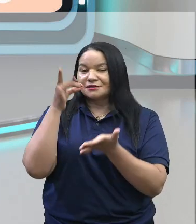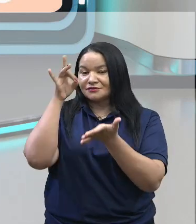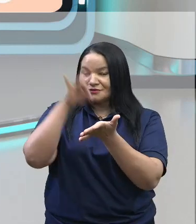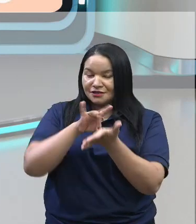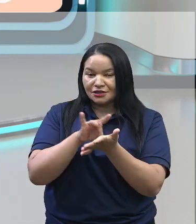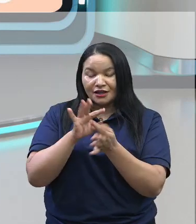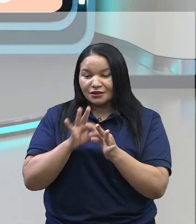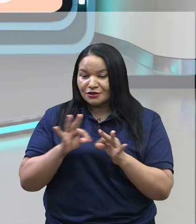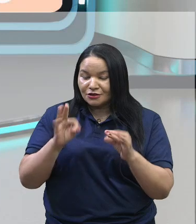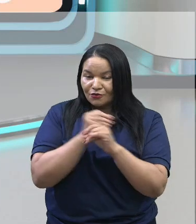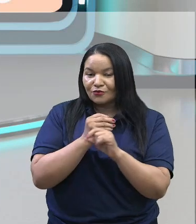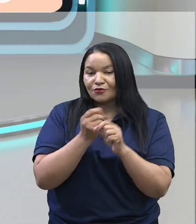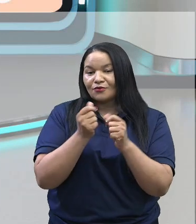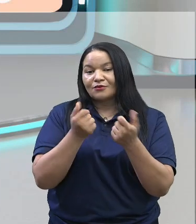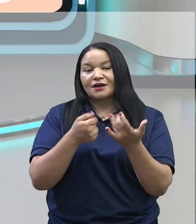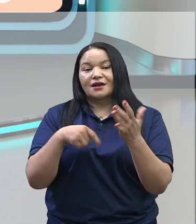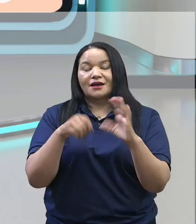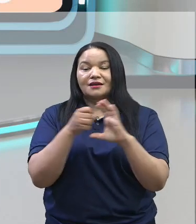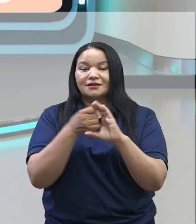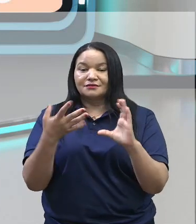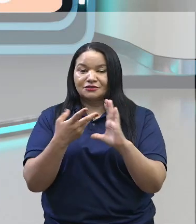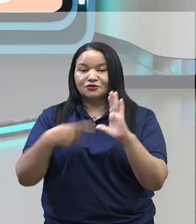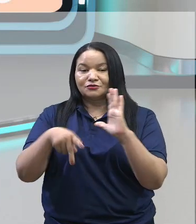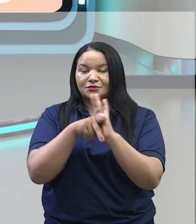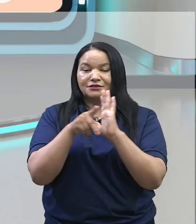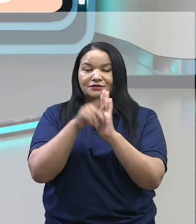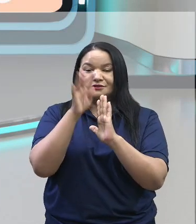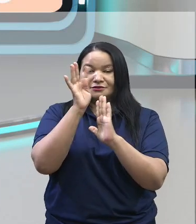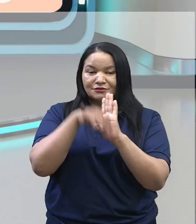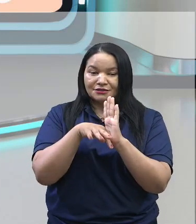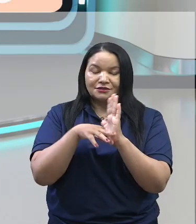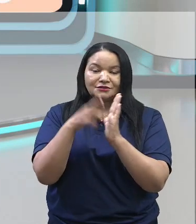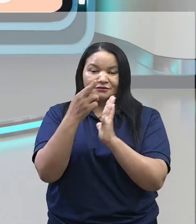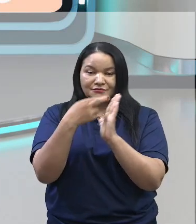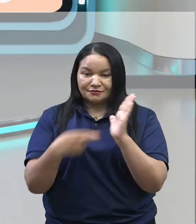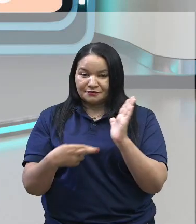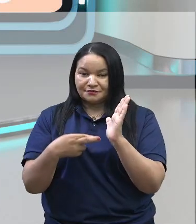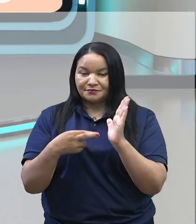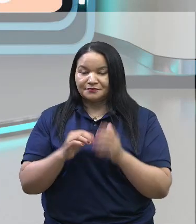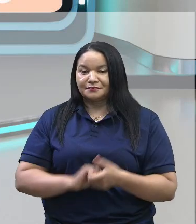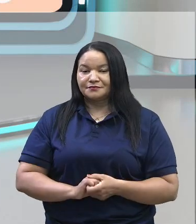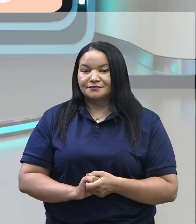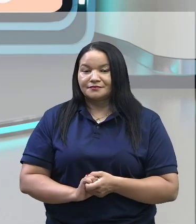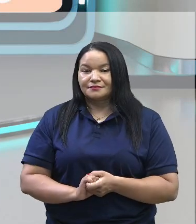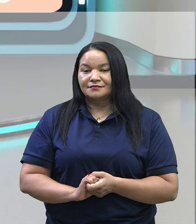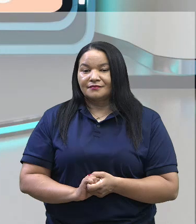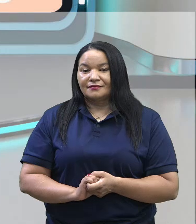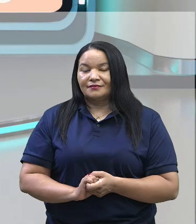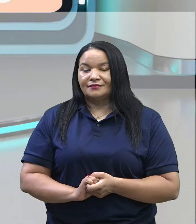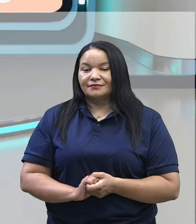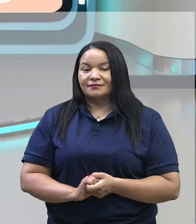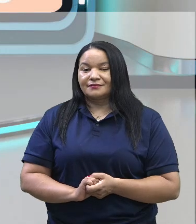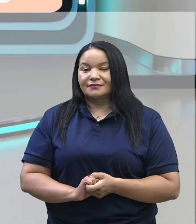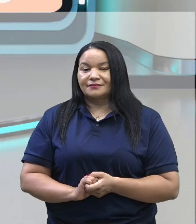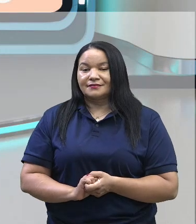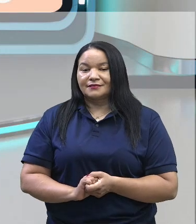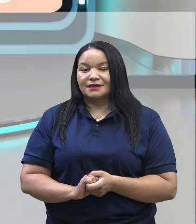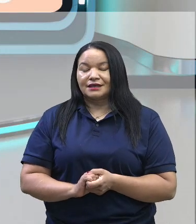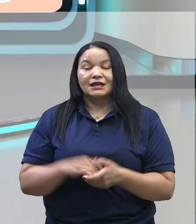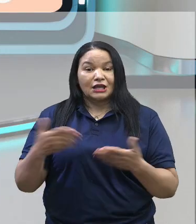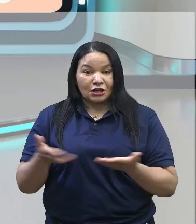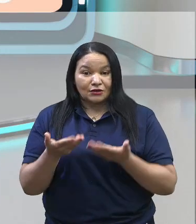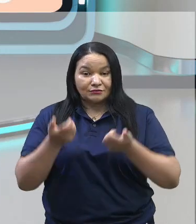tudo isso são características de um texto de redação. E como nós